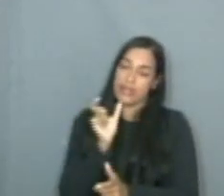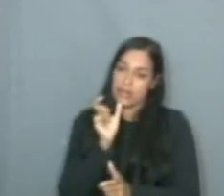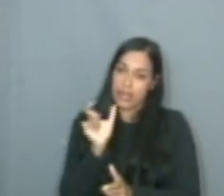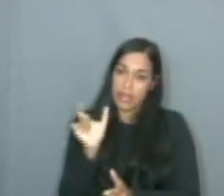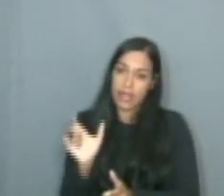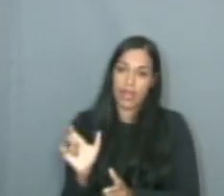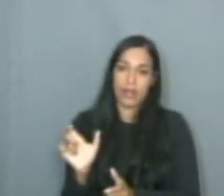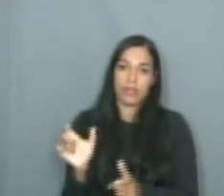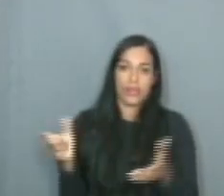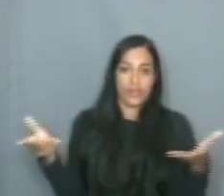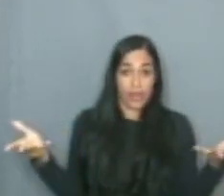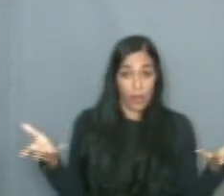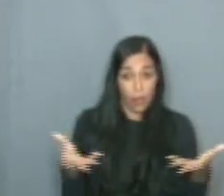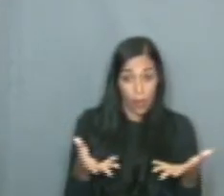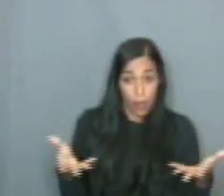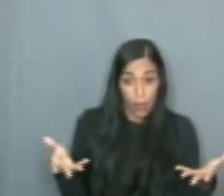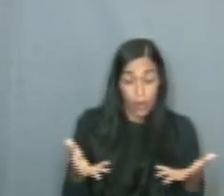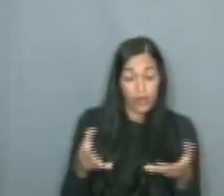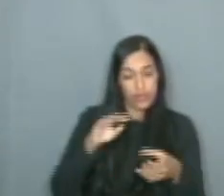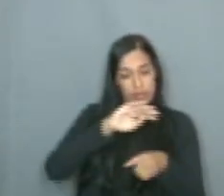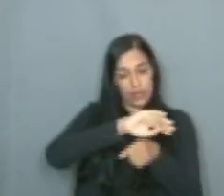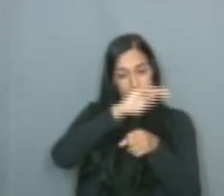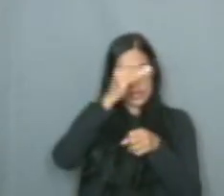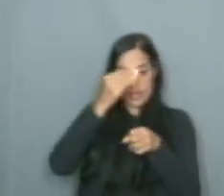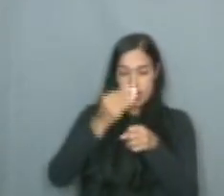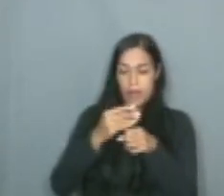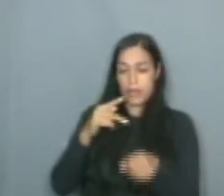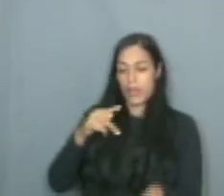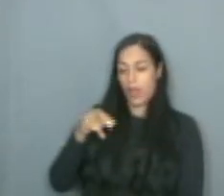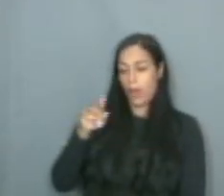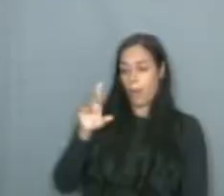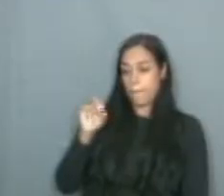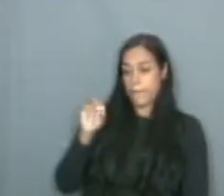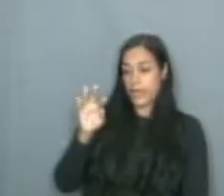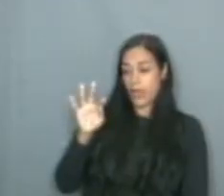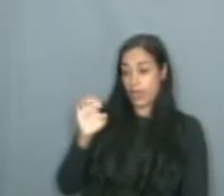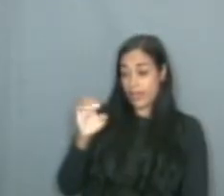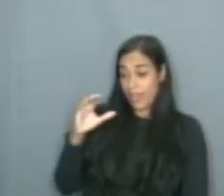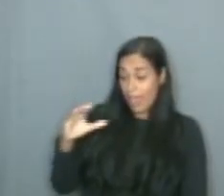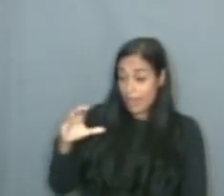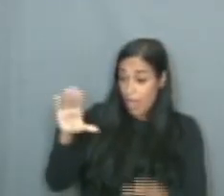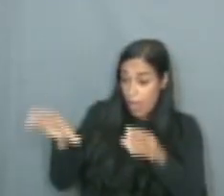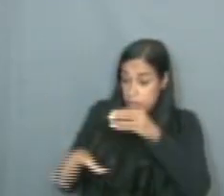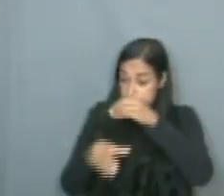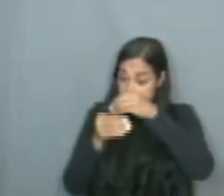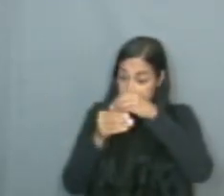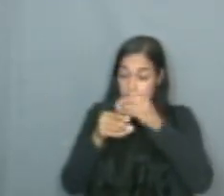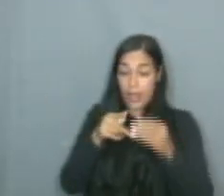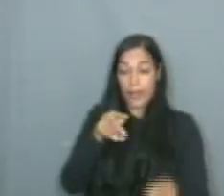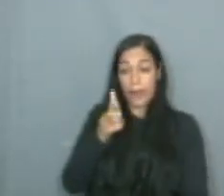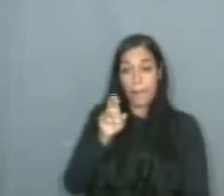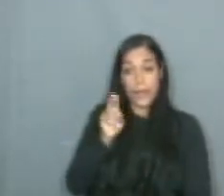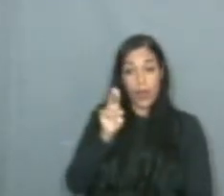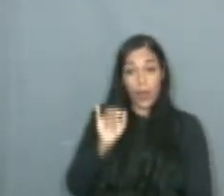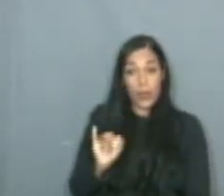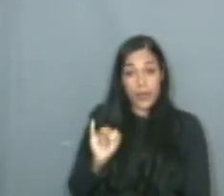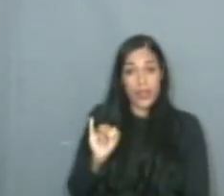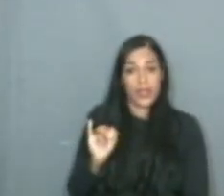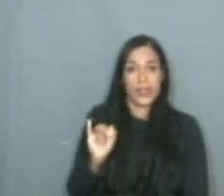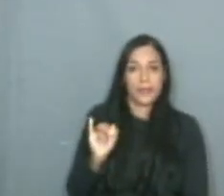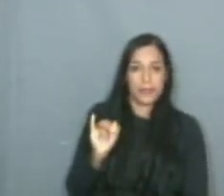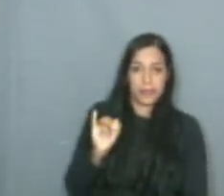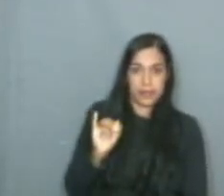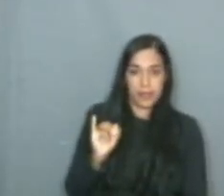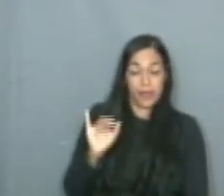é feito hoje aqui nessa casa, quando o Protec é agregado ao ProUni, porque agora, além